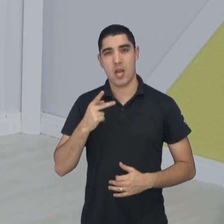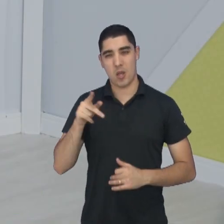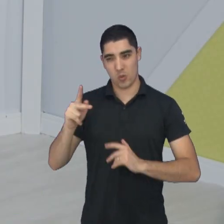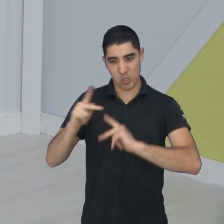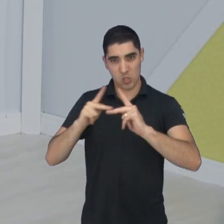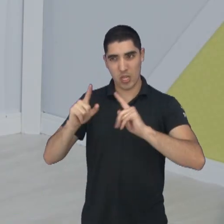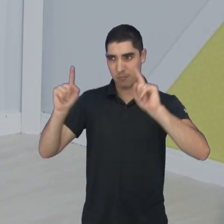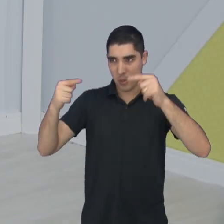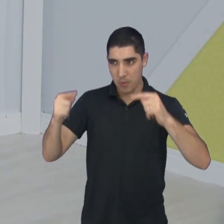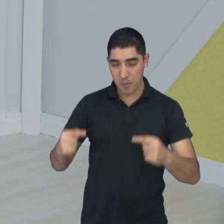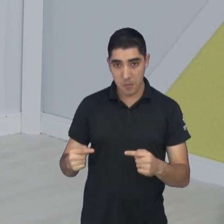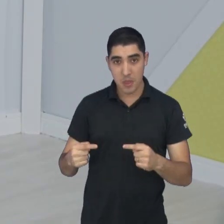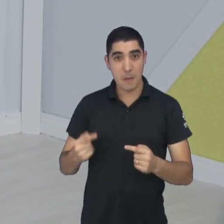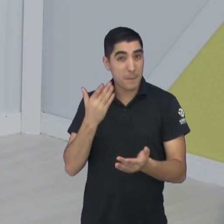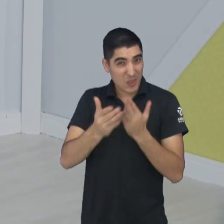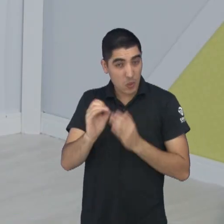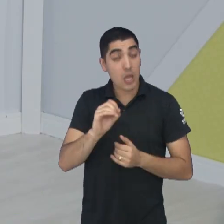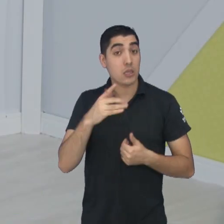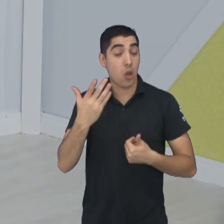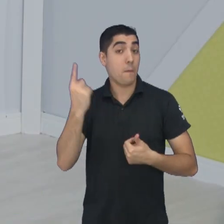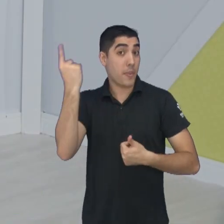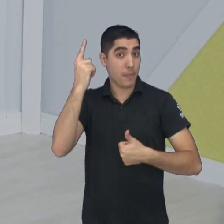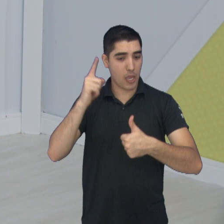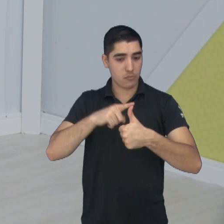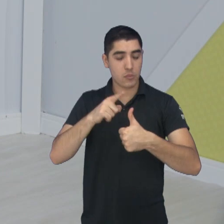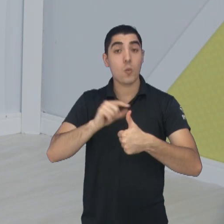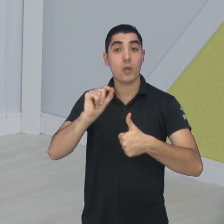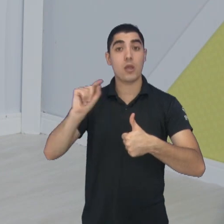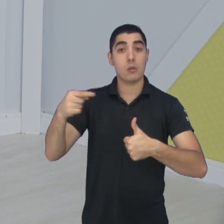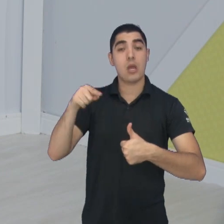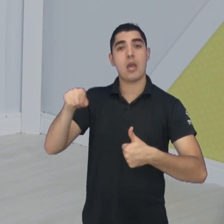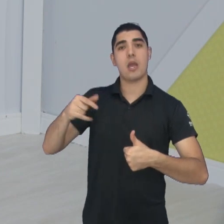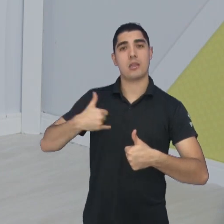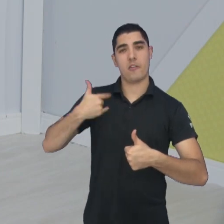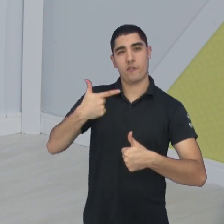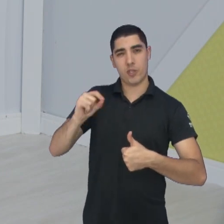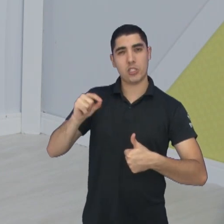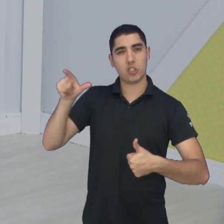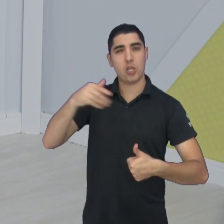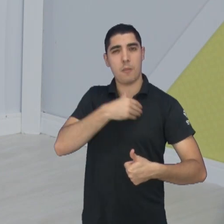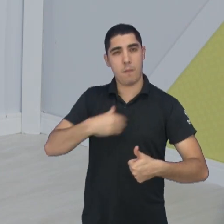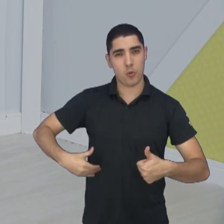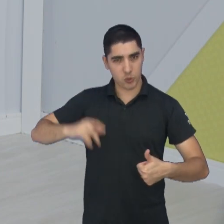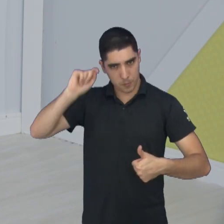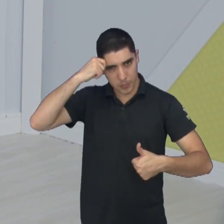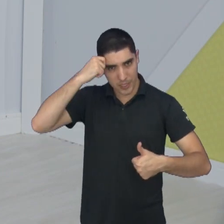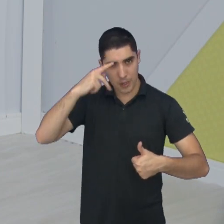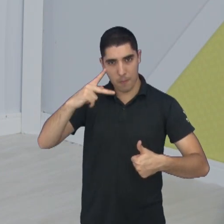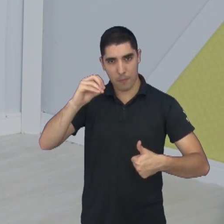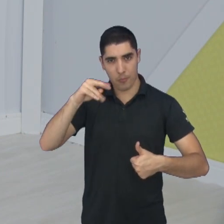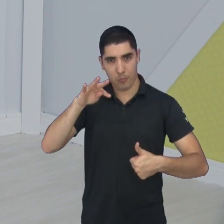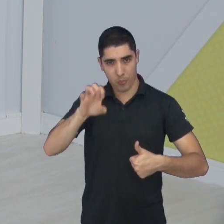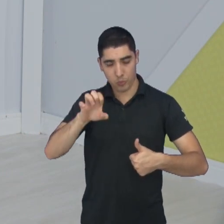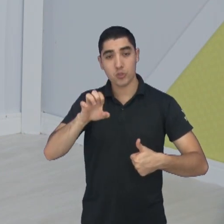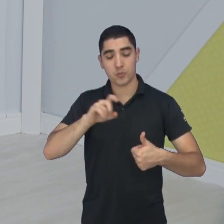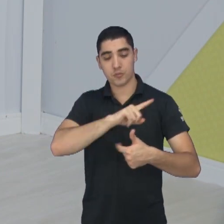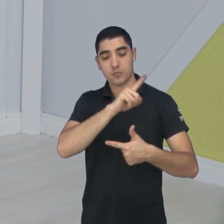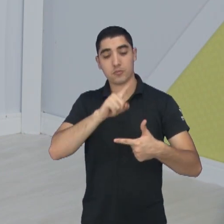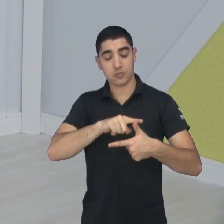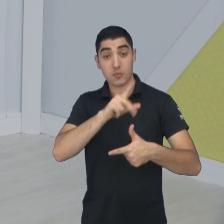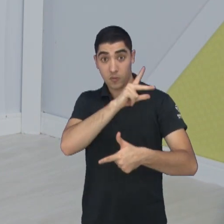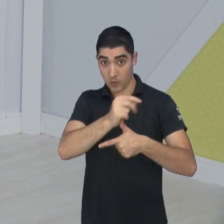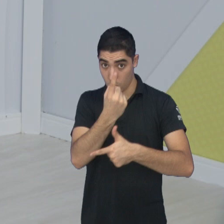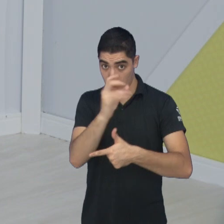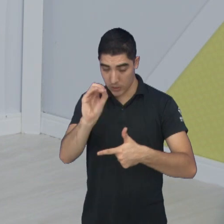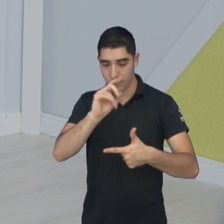José, a primeira movimentação que o São José fez foi contra o Sub-20 da Ponte Preta, que está jogando a Copinha. O São José venceu por 1-0. Depois